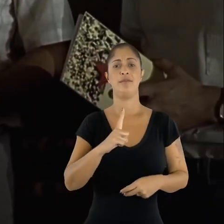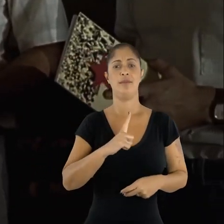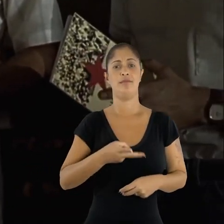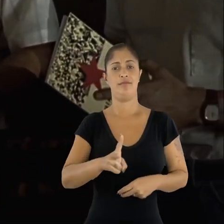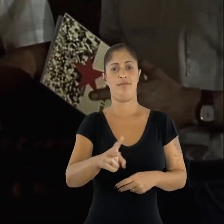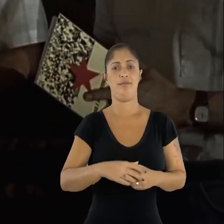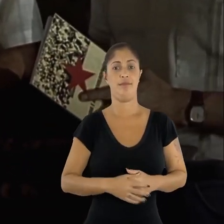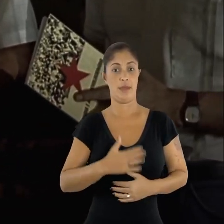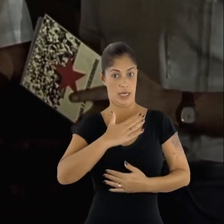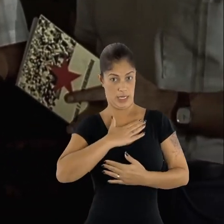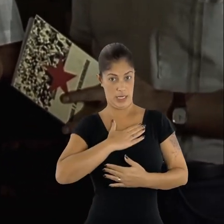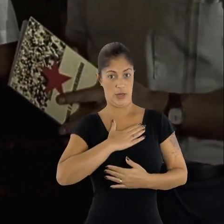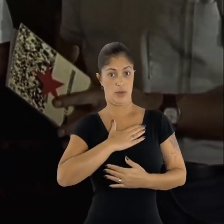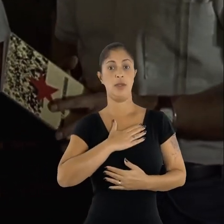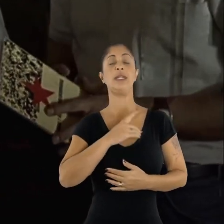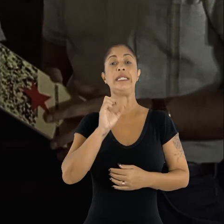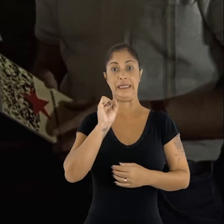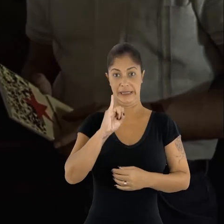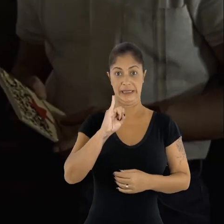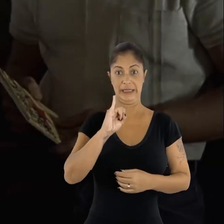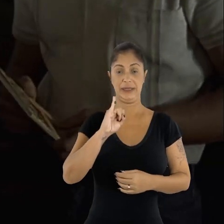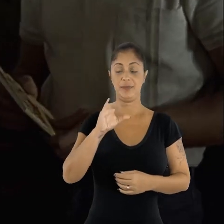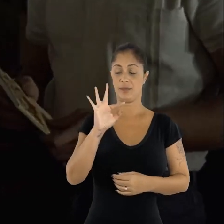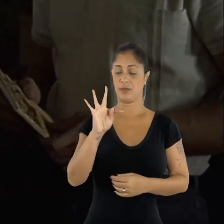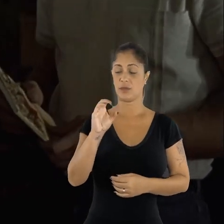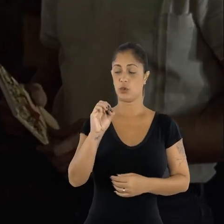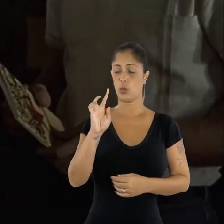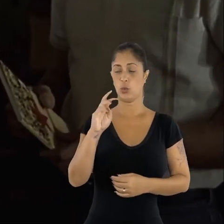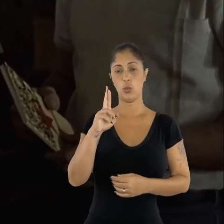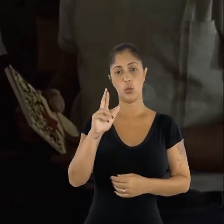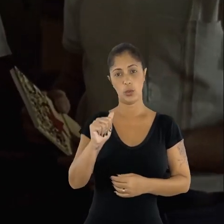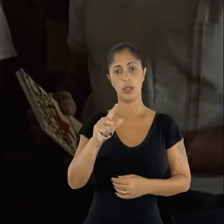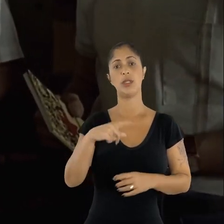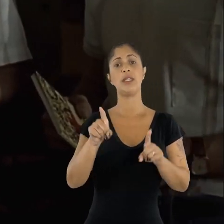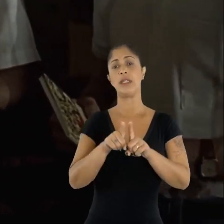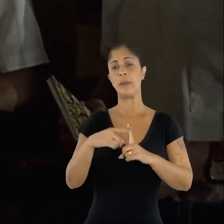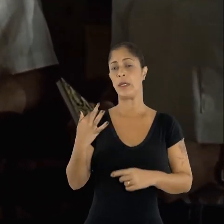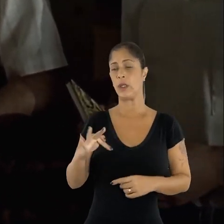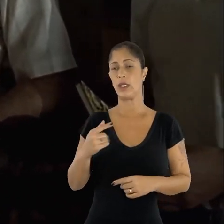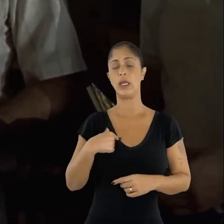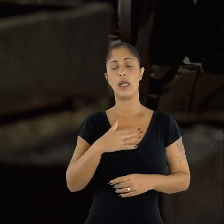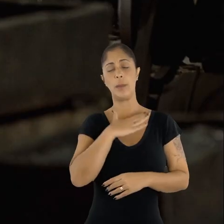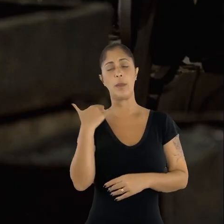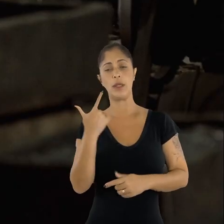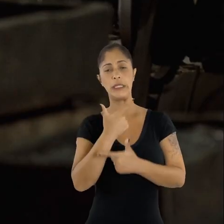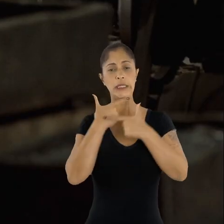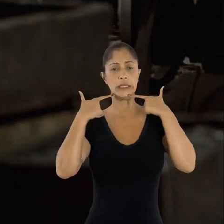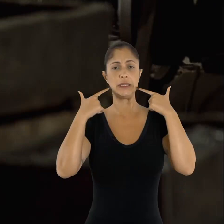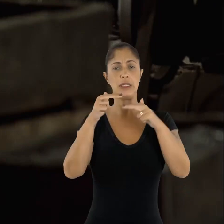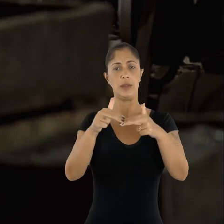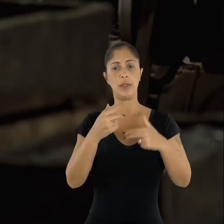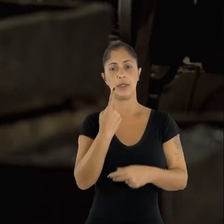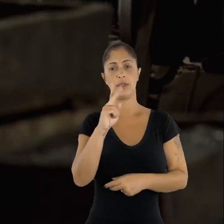paixão embriagadora dome. E que eu por ti, se torturado for, possa feliz, indiferente à dor, morrer